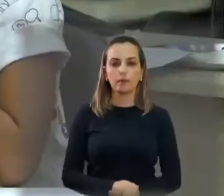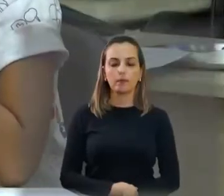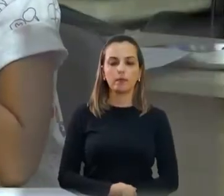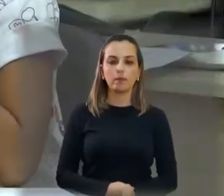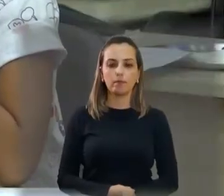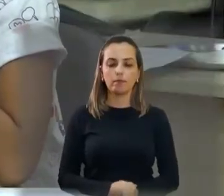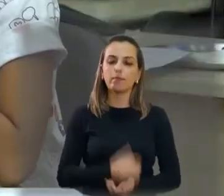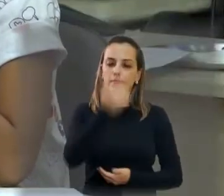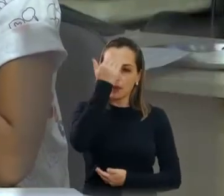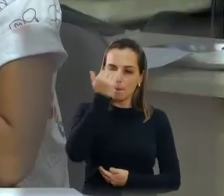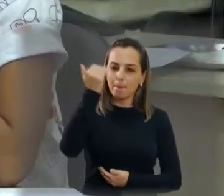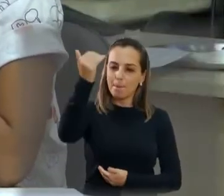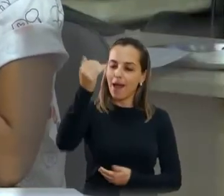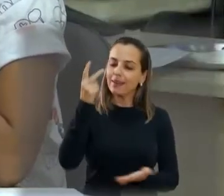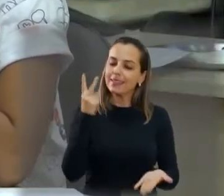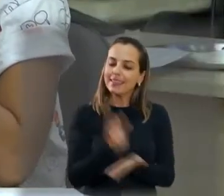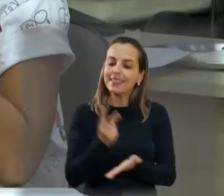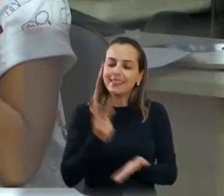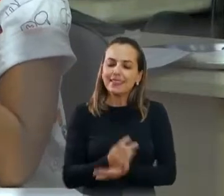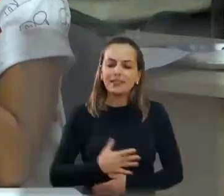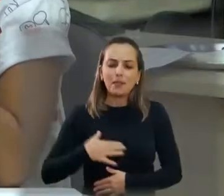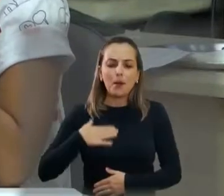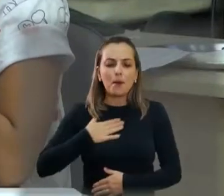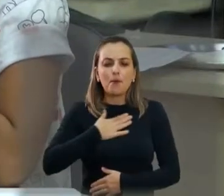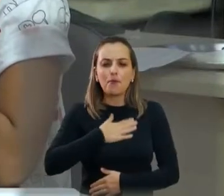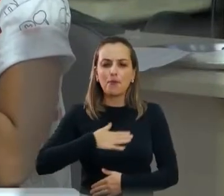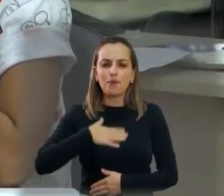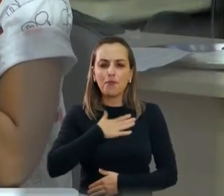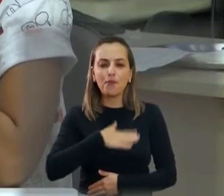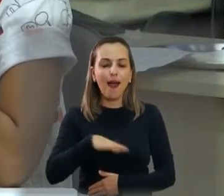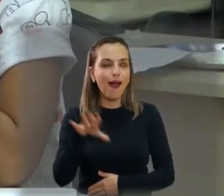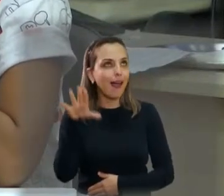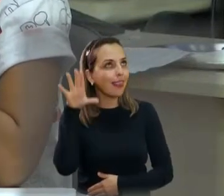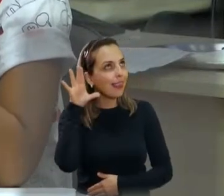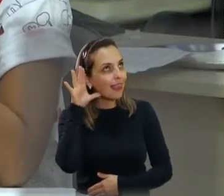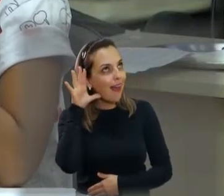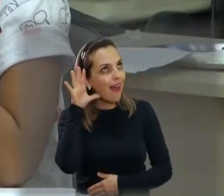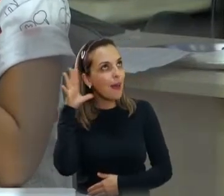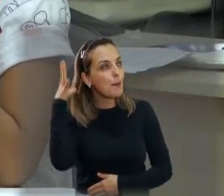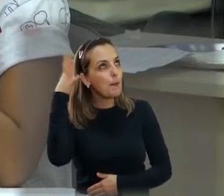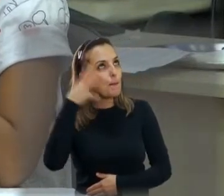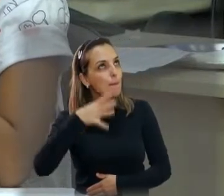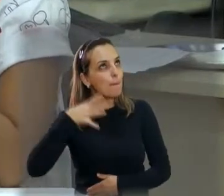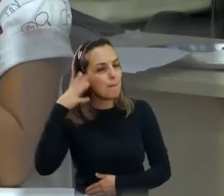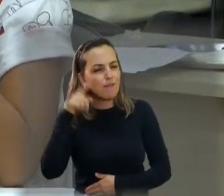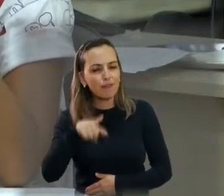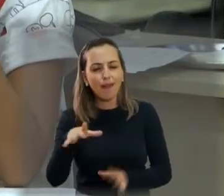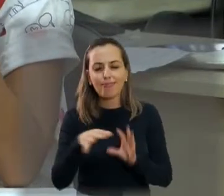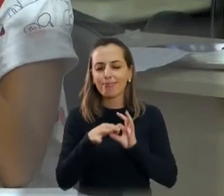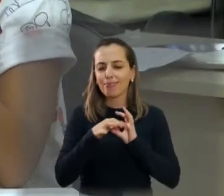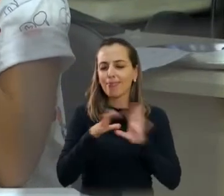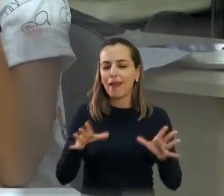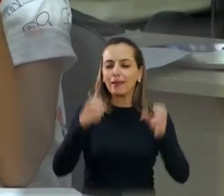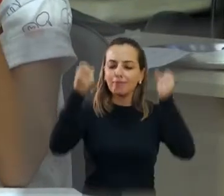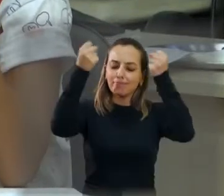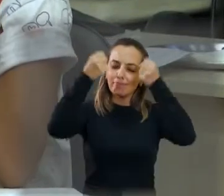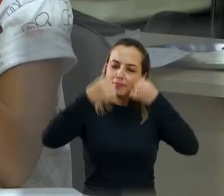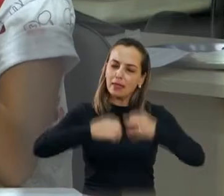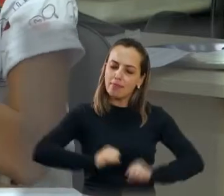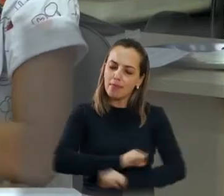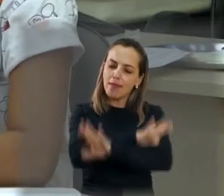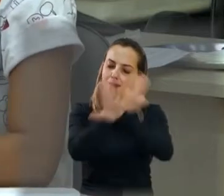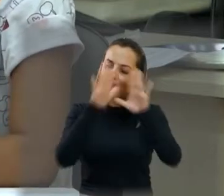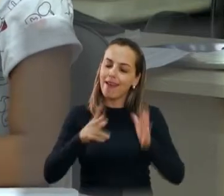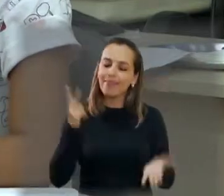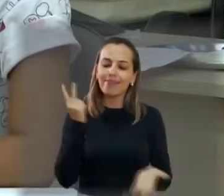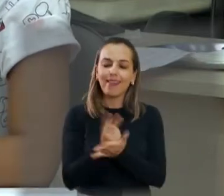Obrigada, doutor Marcos. É sempre um prazer imenso ouvi-lo, sempre um prazer. A sua disponibilidade em esclarecer, estar com a